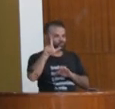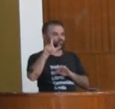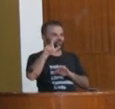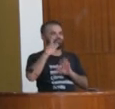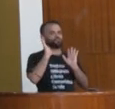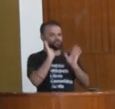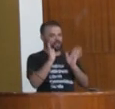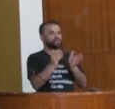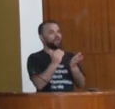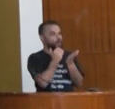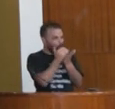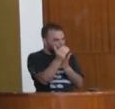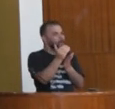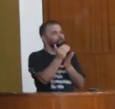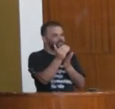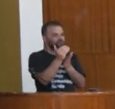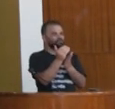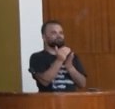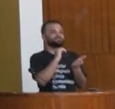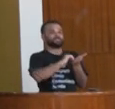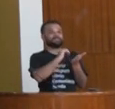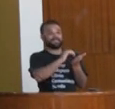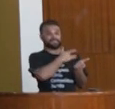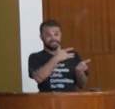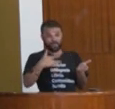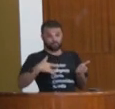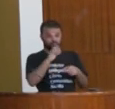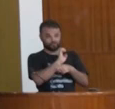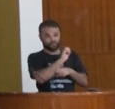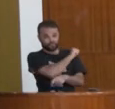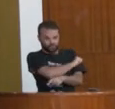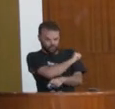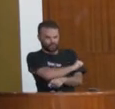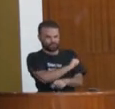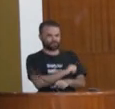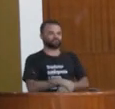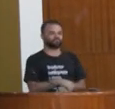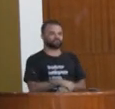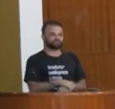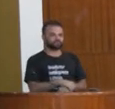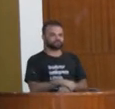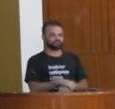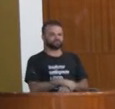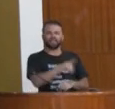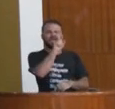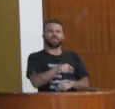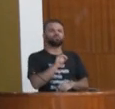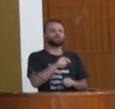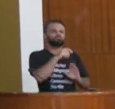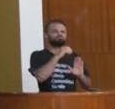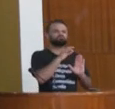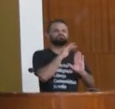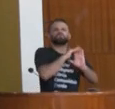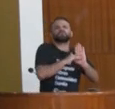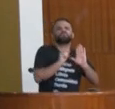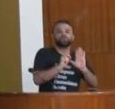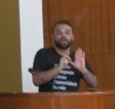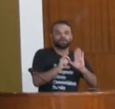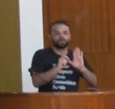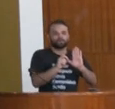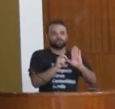pela Secretaria de Saúde do Estado do Rio de Janeiro. Esse programa consiste na disponibilização de um ônibus